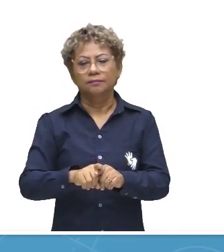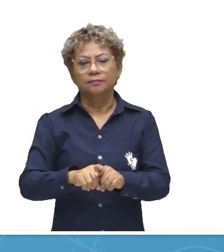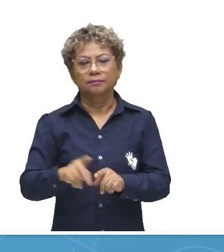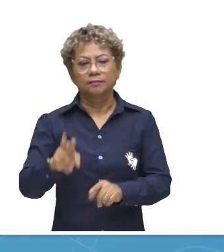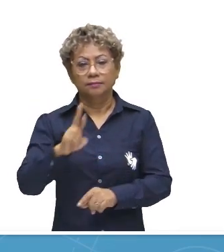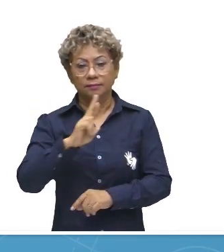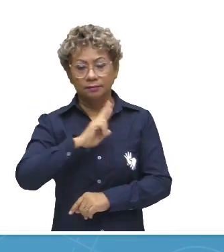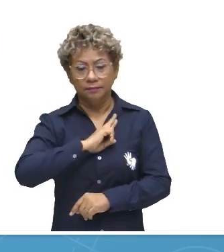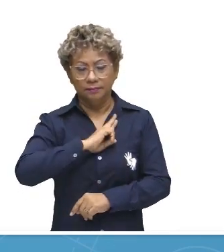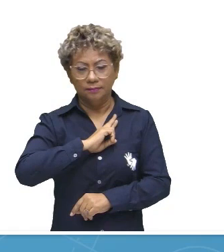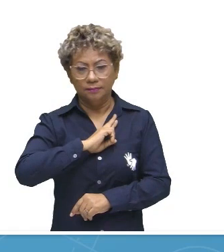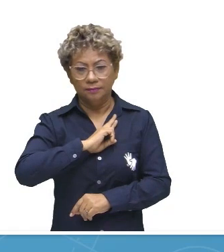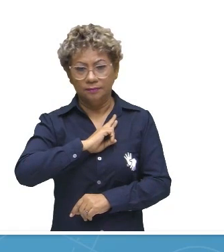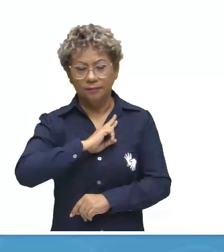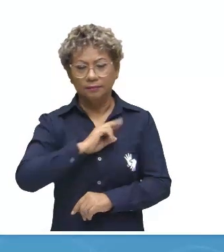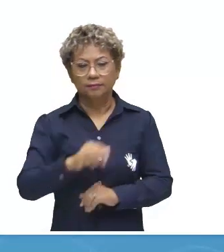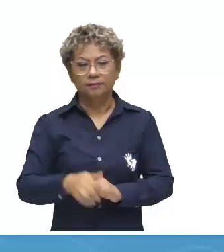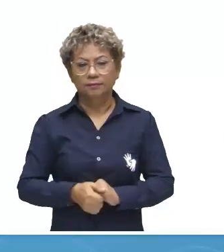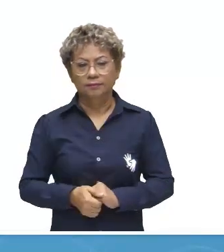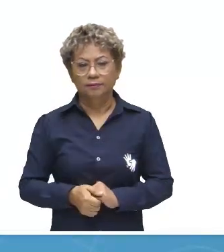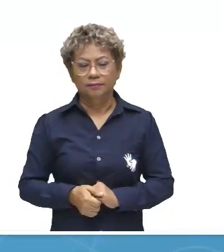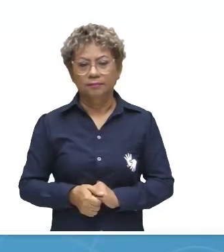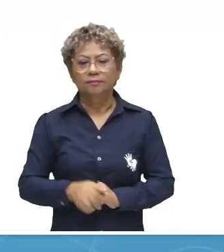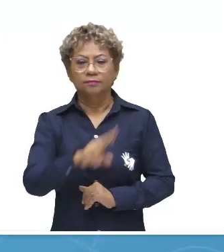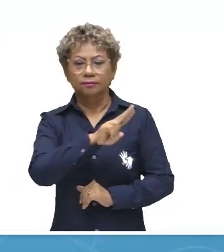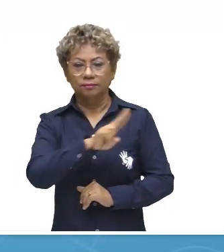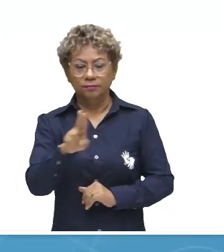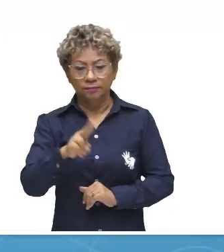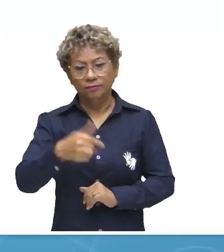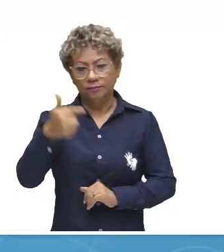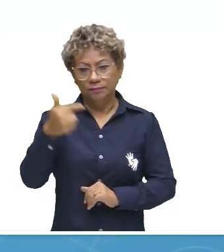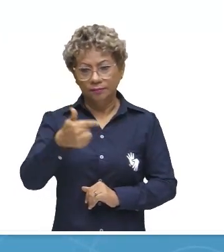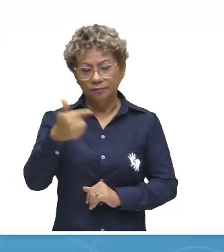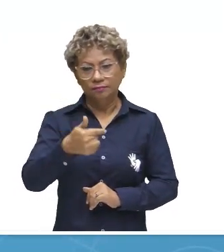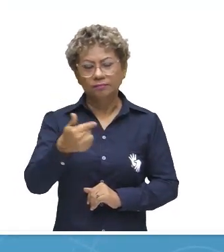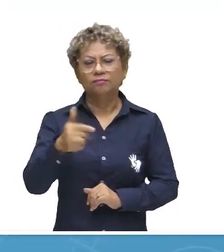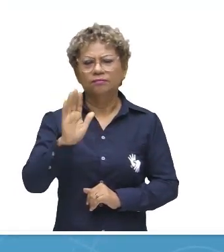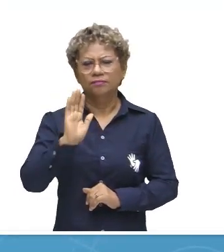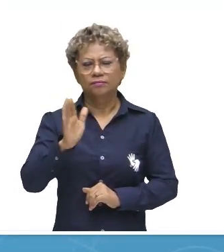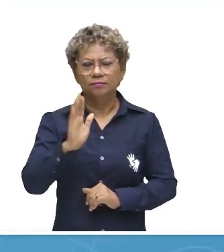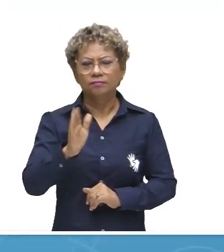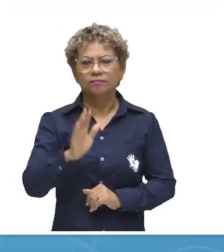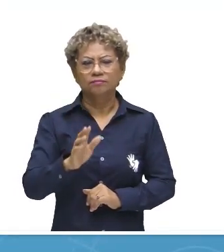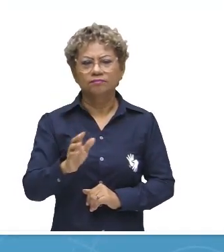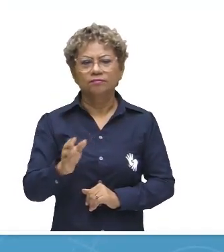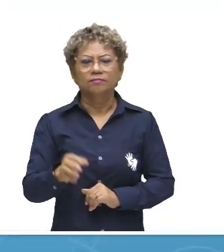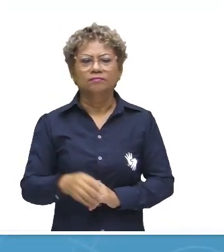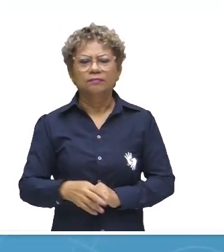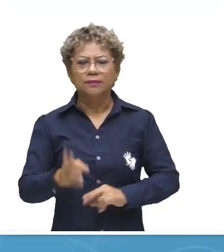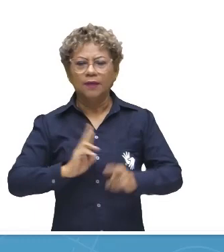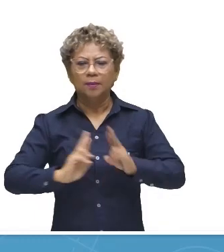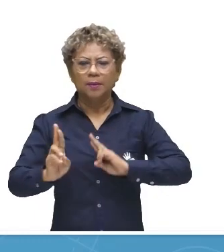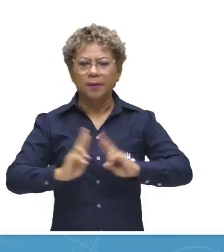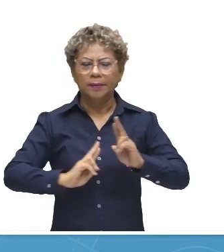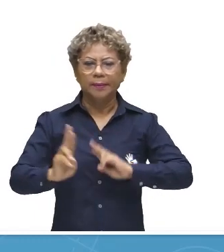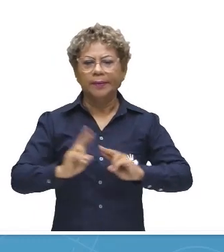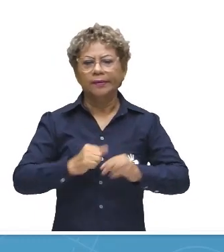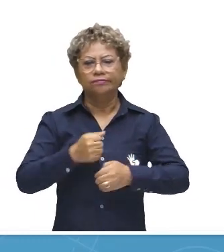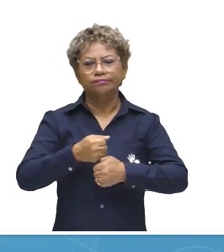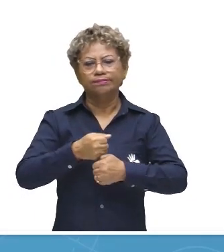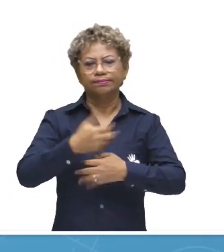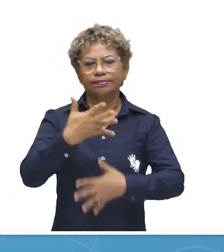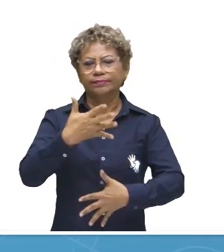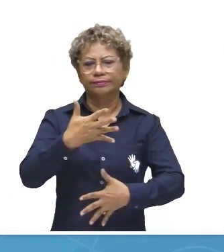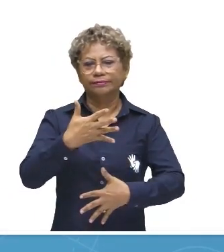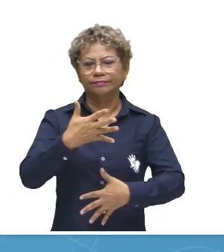Yasmin, questão 1, letra B, questão 2, eneágono. E o chat aqui fazendo o maior sucesso,